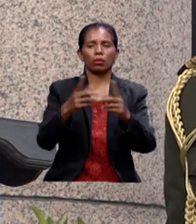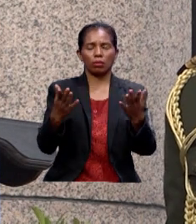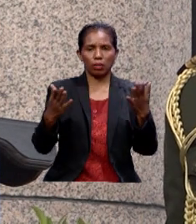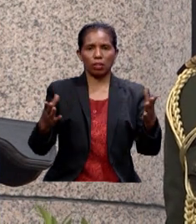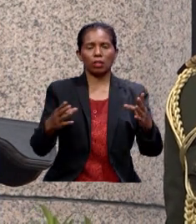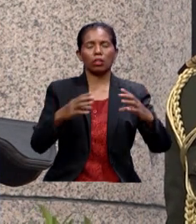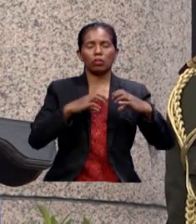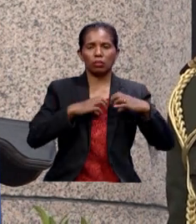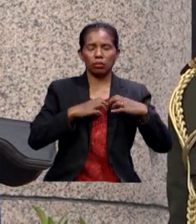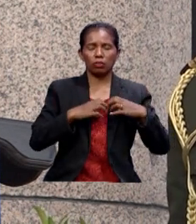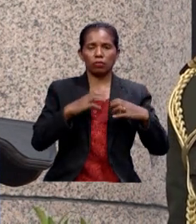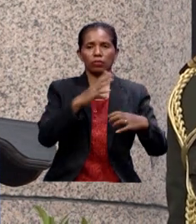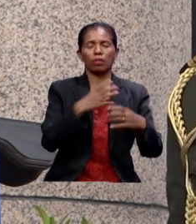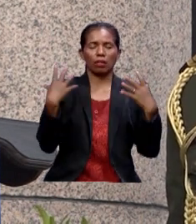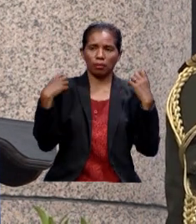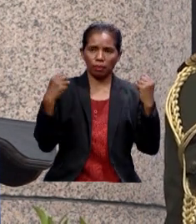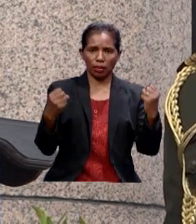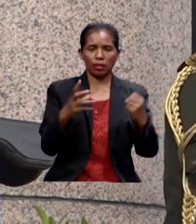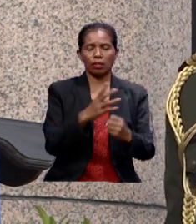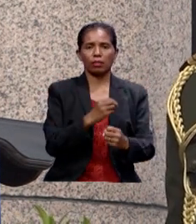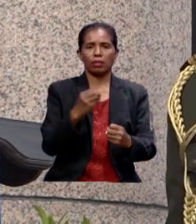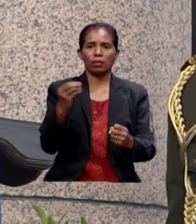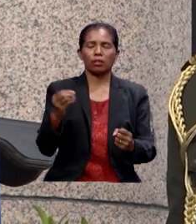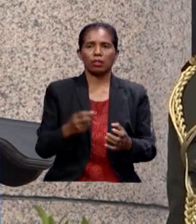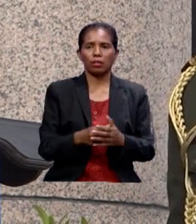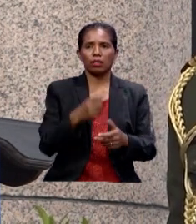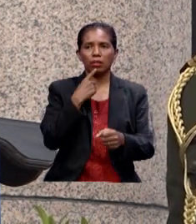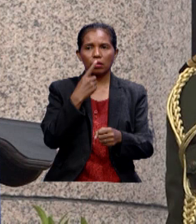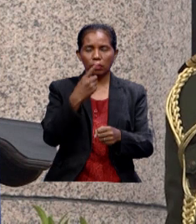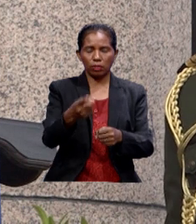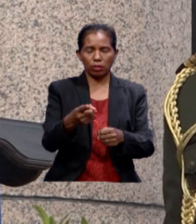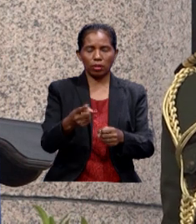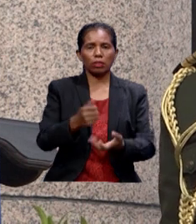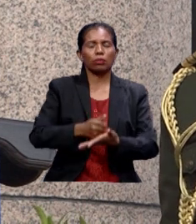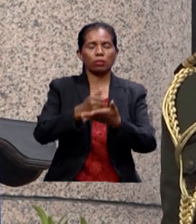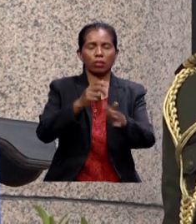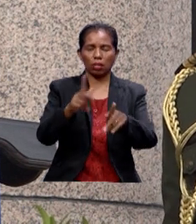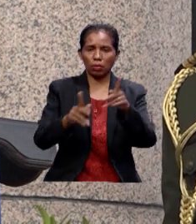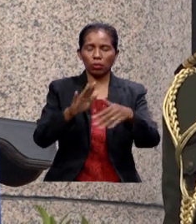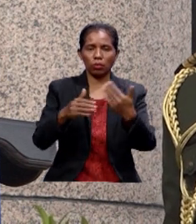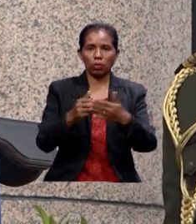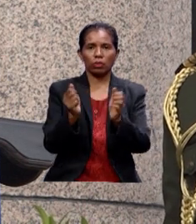atembarane físico na convicção moral o de defende tenha povo ou tenha pátria.